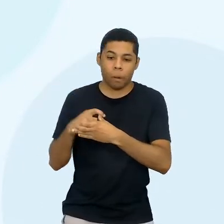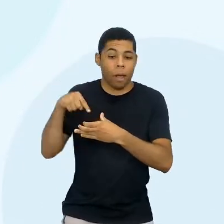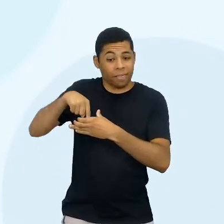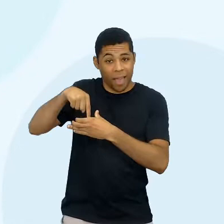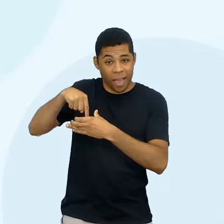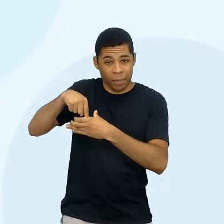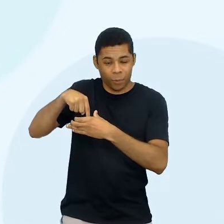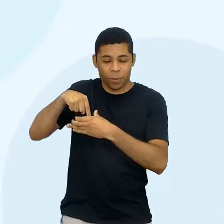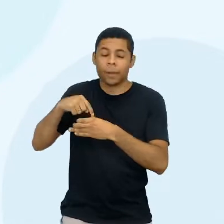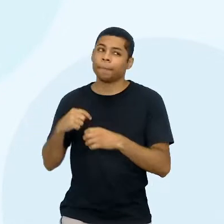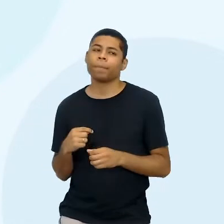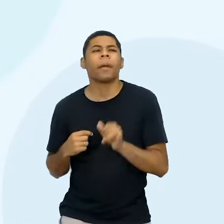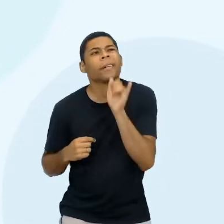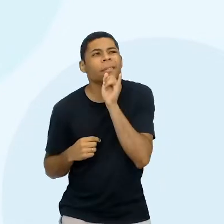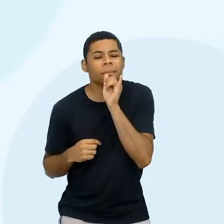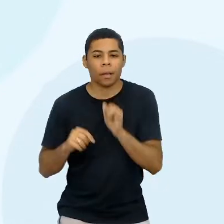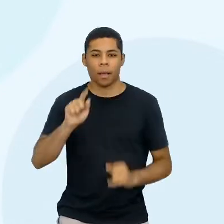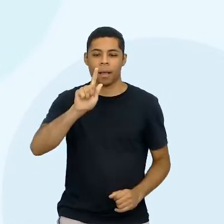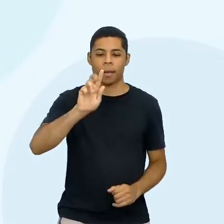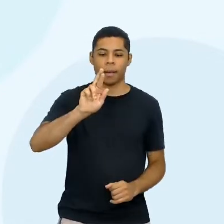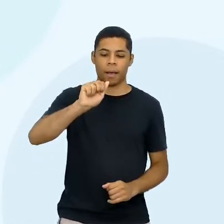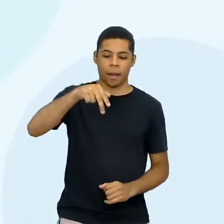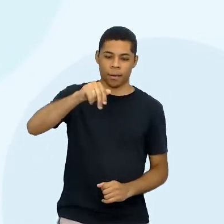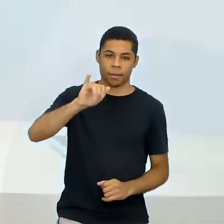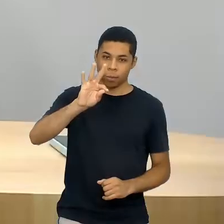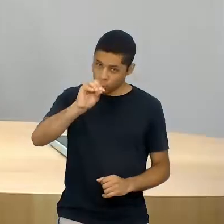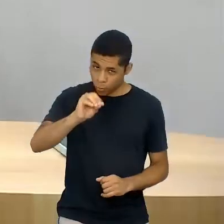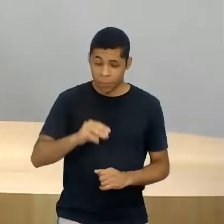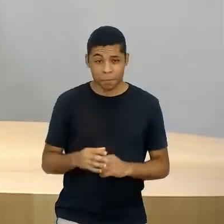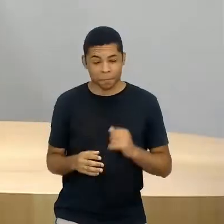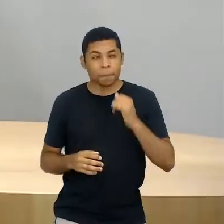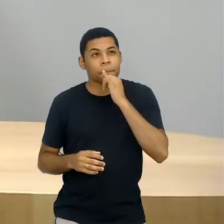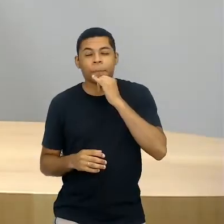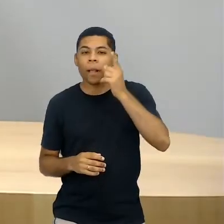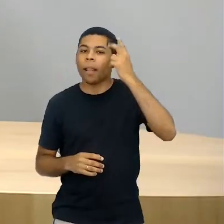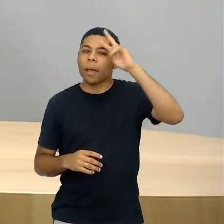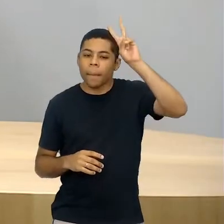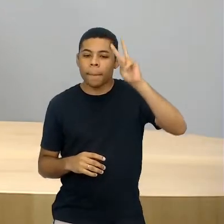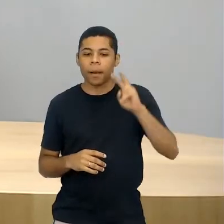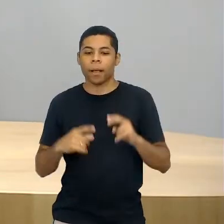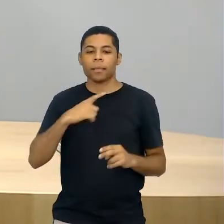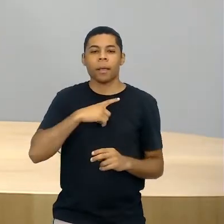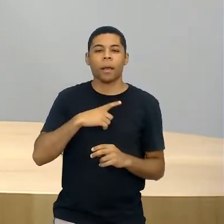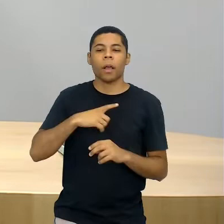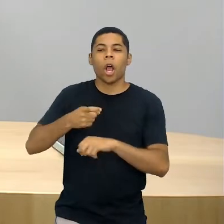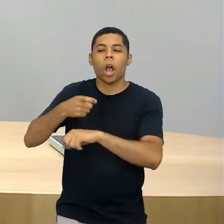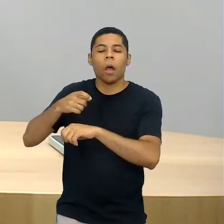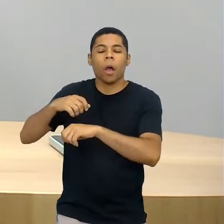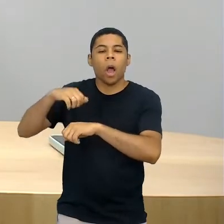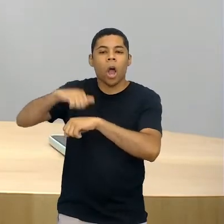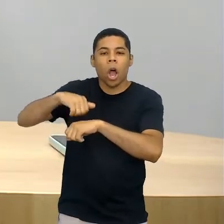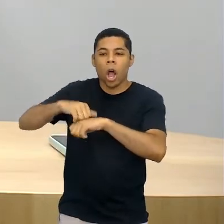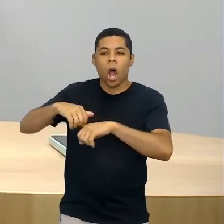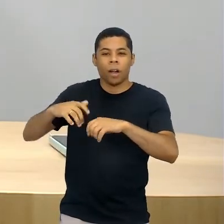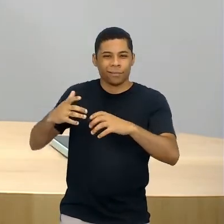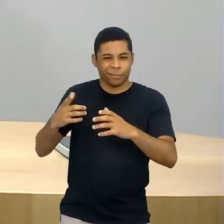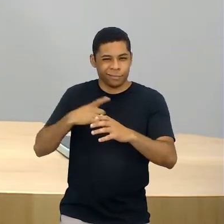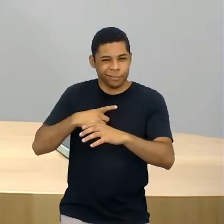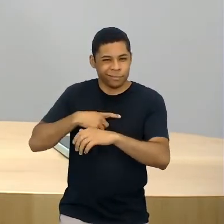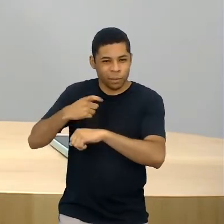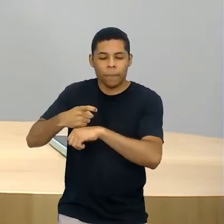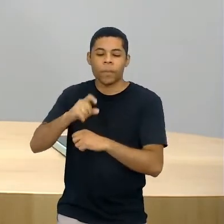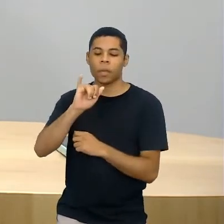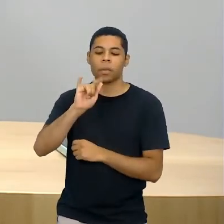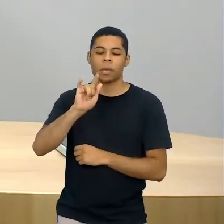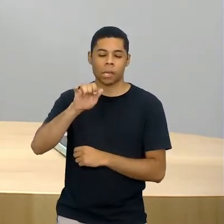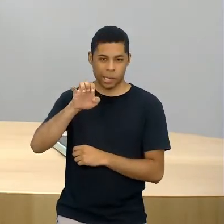é o granito. E é interessante. Então, quando vocês lembrarem, né, daquelas rochas ígneas, né, que são